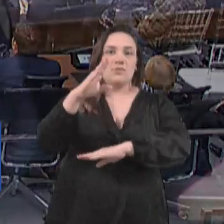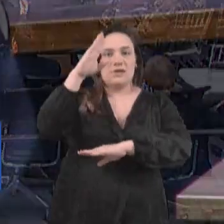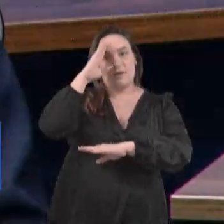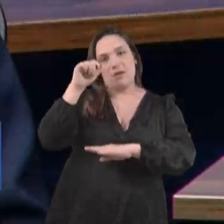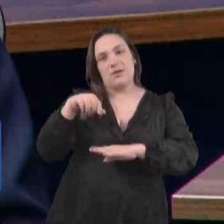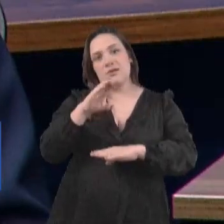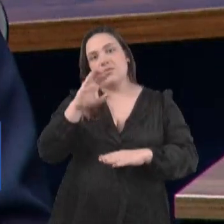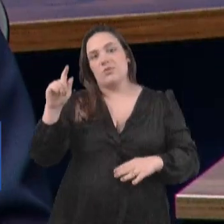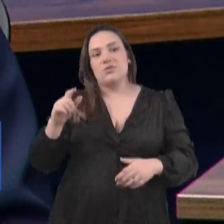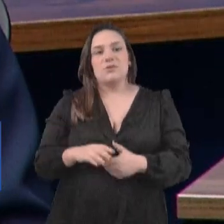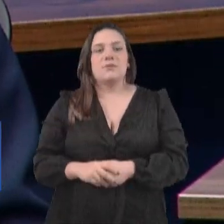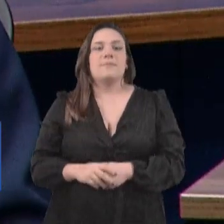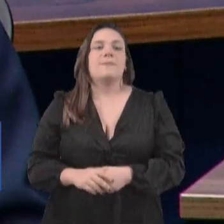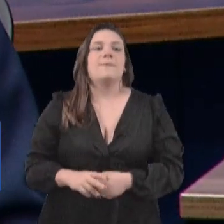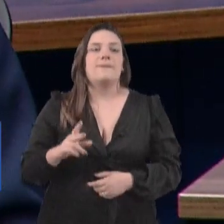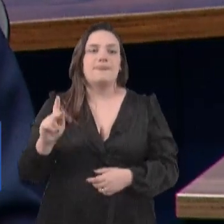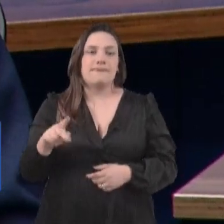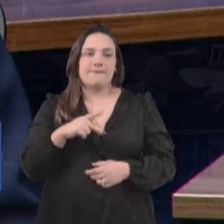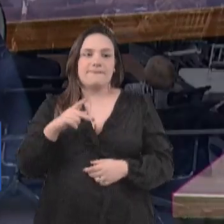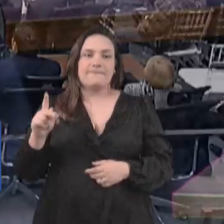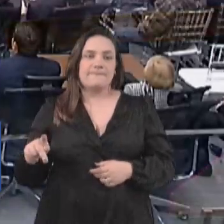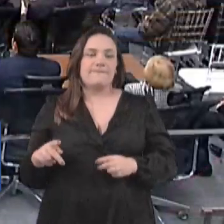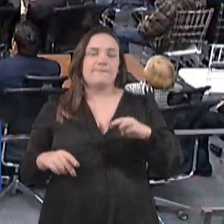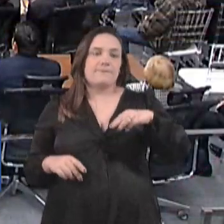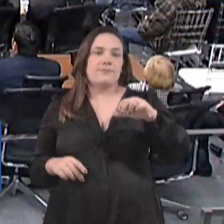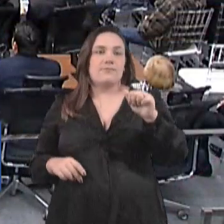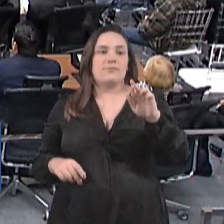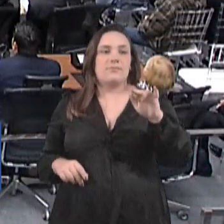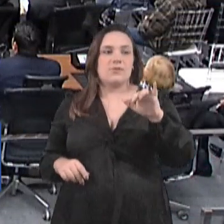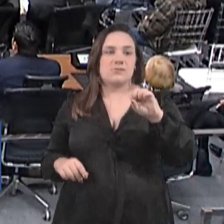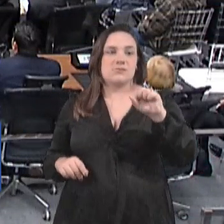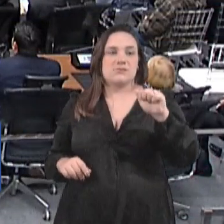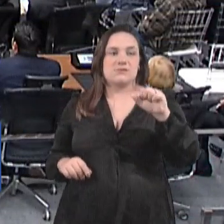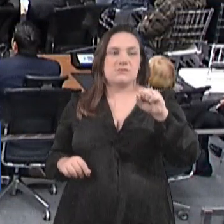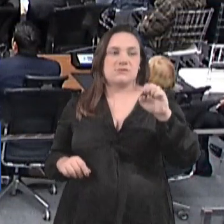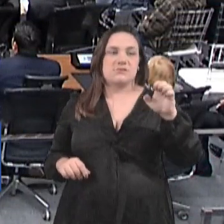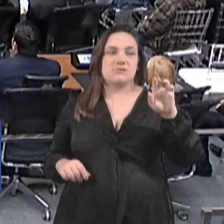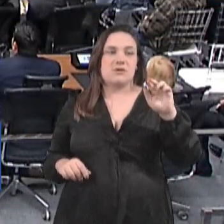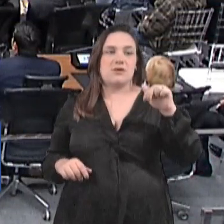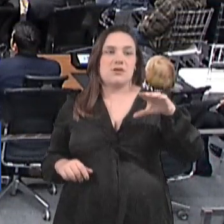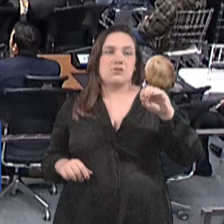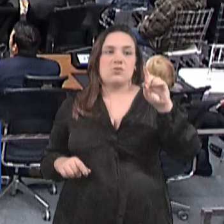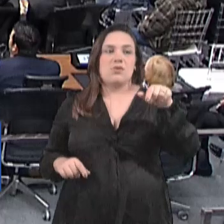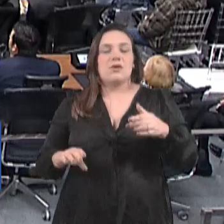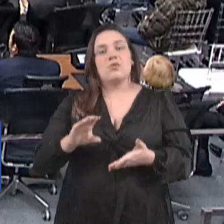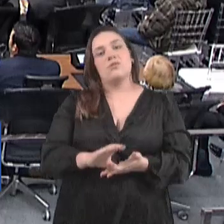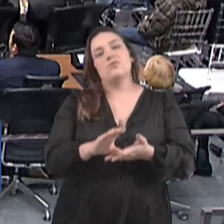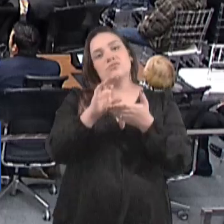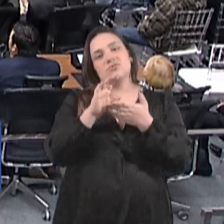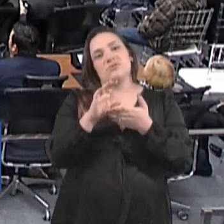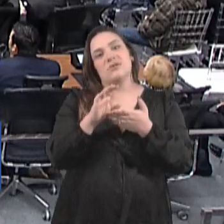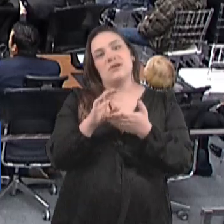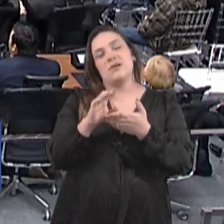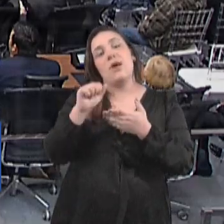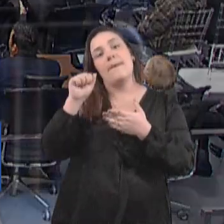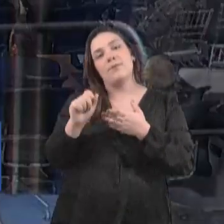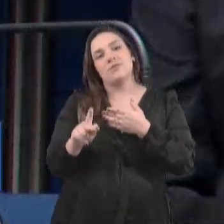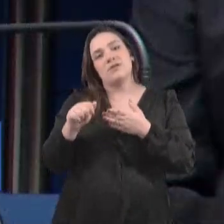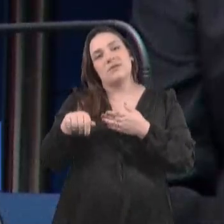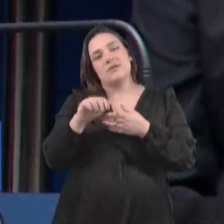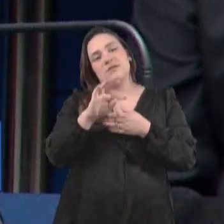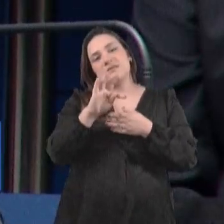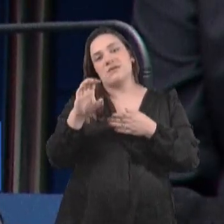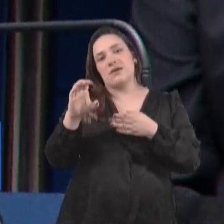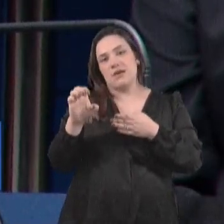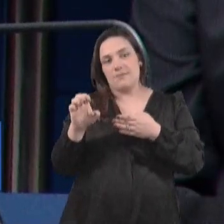Grande. Professora Marisa Serrano, conselheira aposentada do Tribunal de Contas do Estado de Mato Grosso do